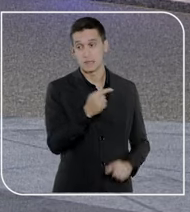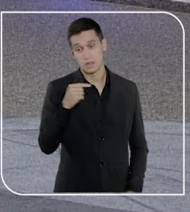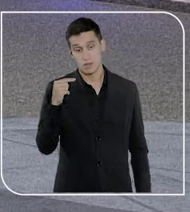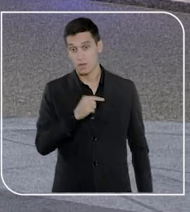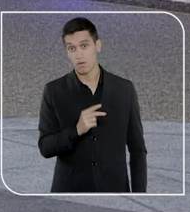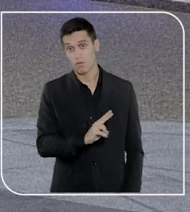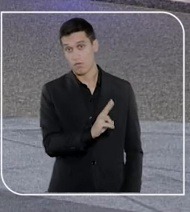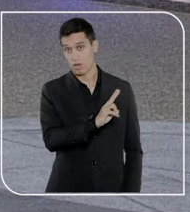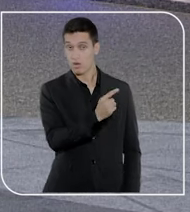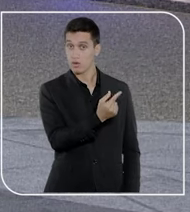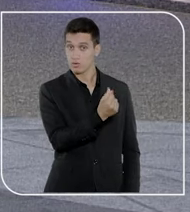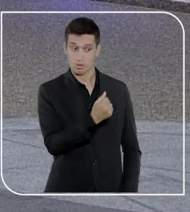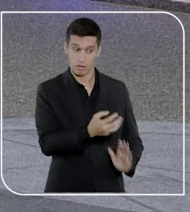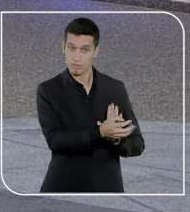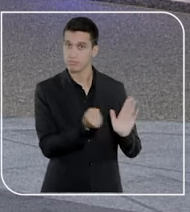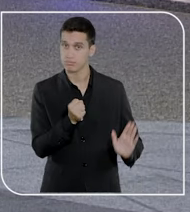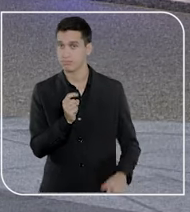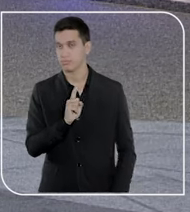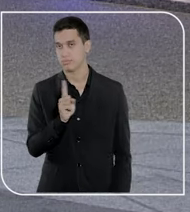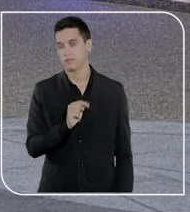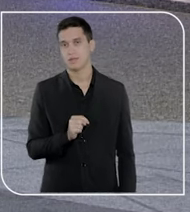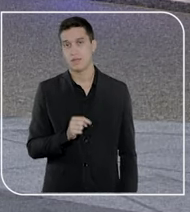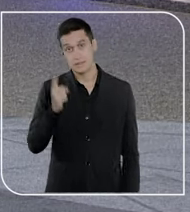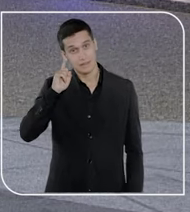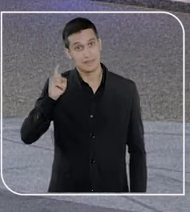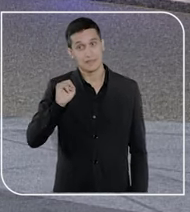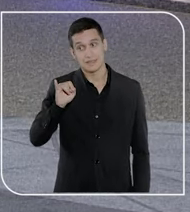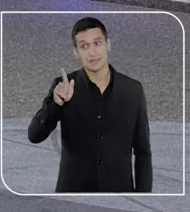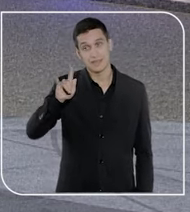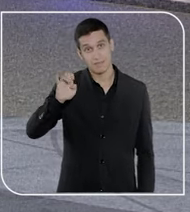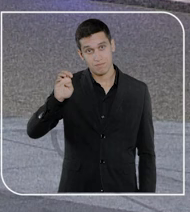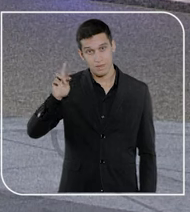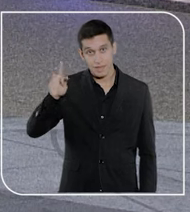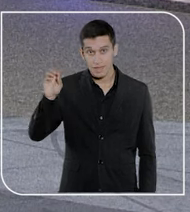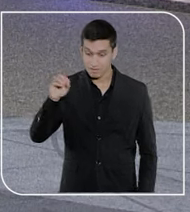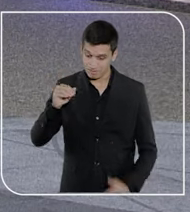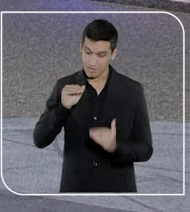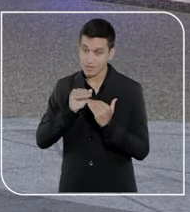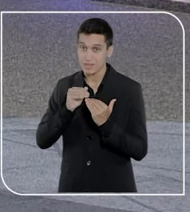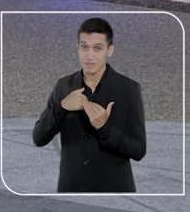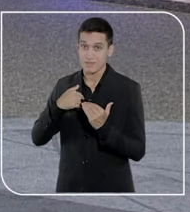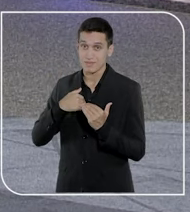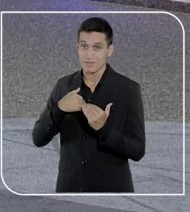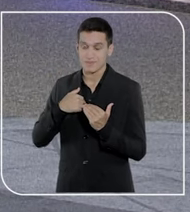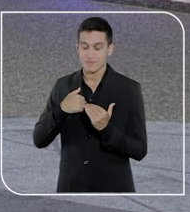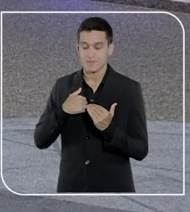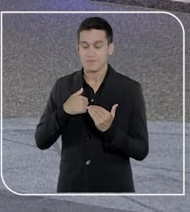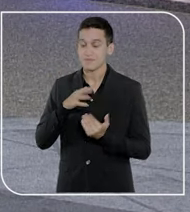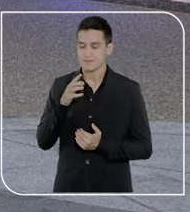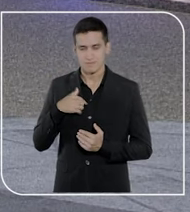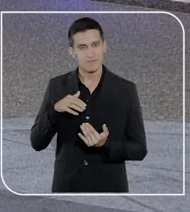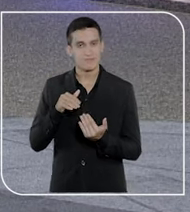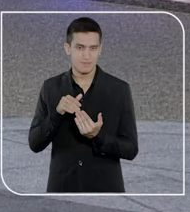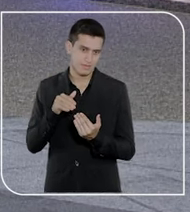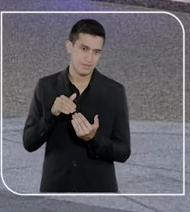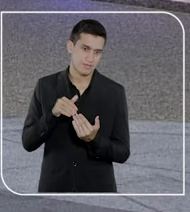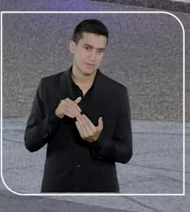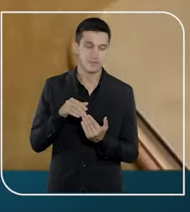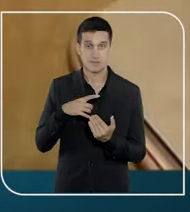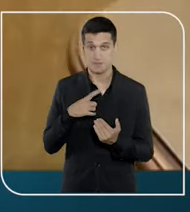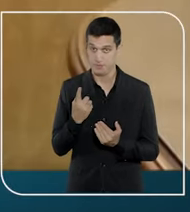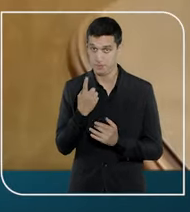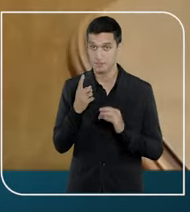Agora, eu não sei se o Gilberto vai concordar comigo, mas eu acho que ele é totalmente impenhorável. Eu concordo, Bia. Tem uma questão importante aí,